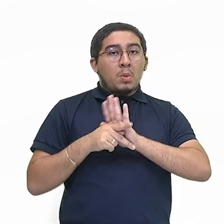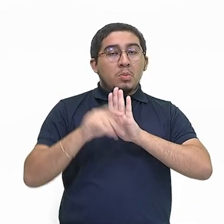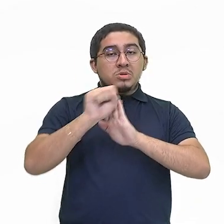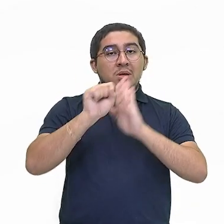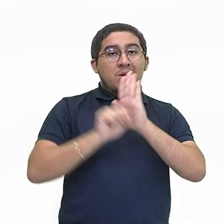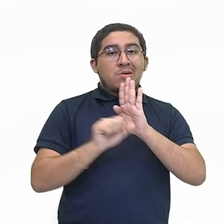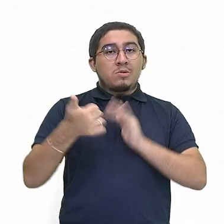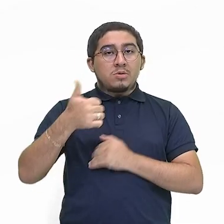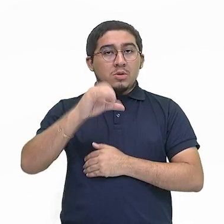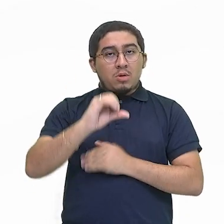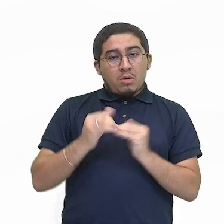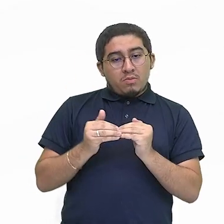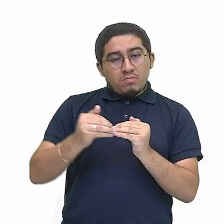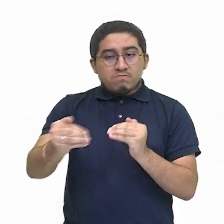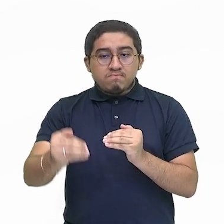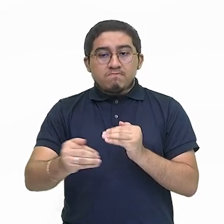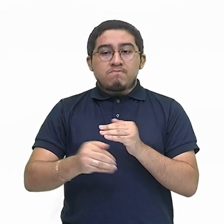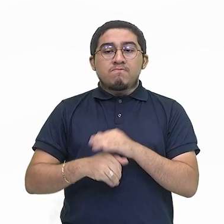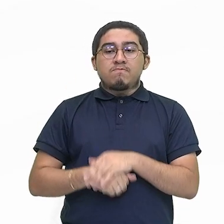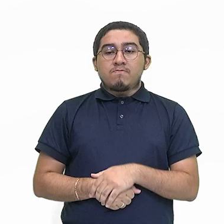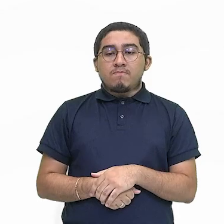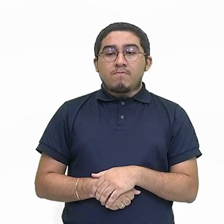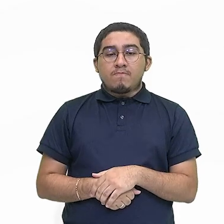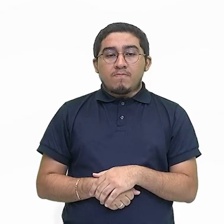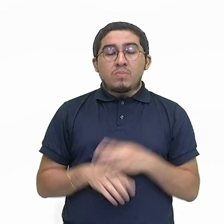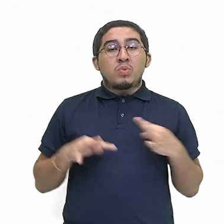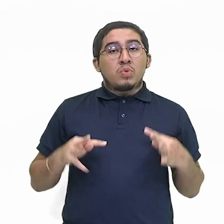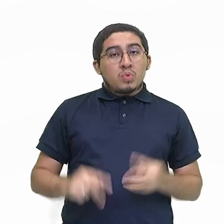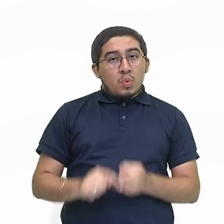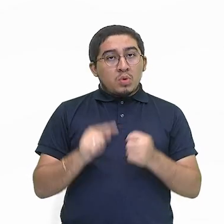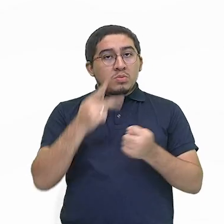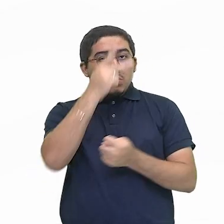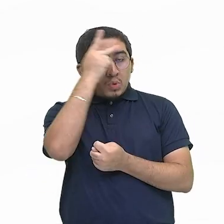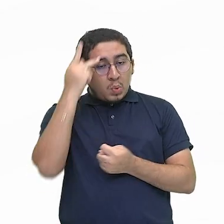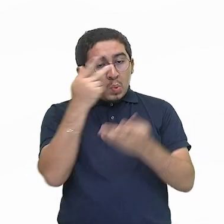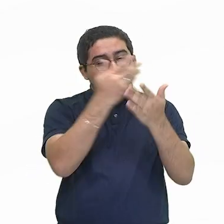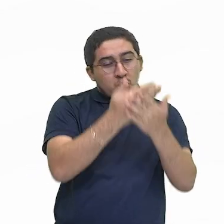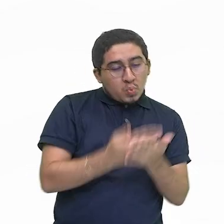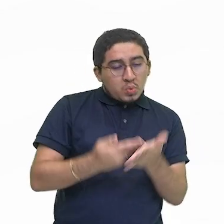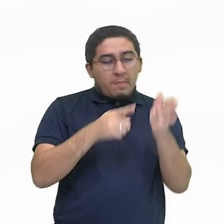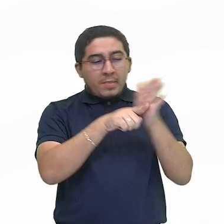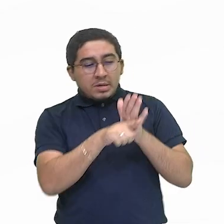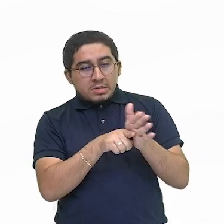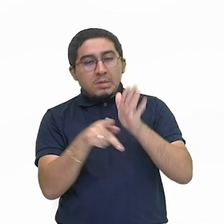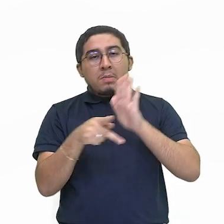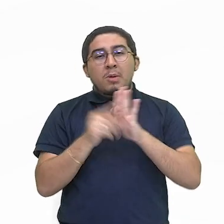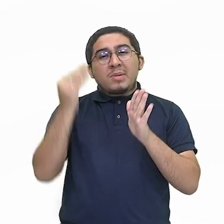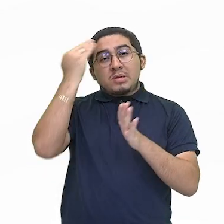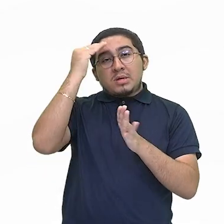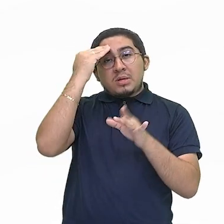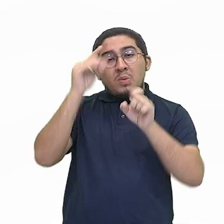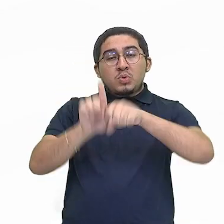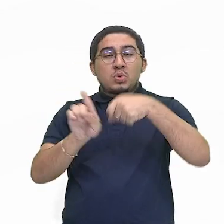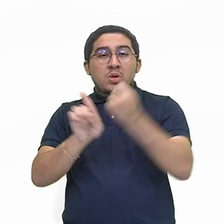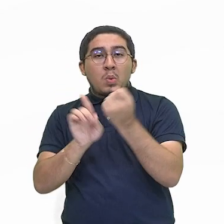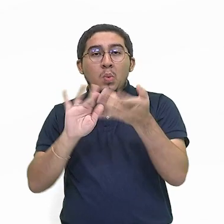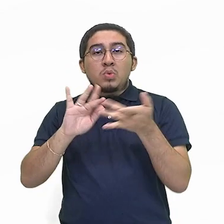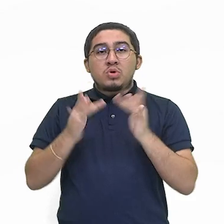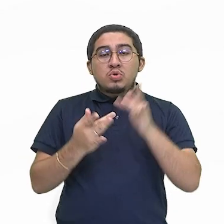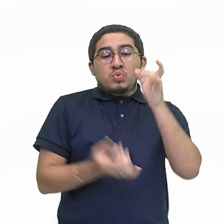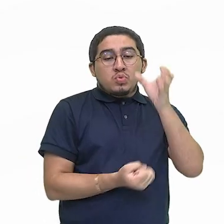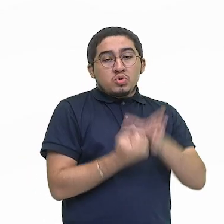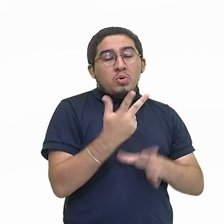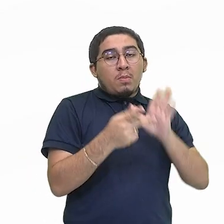os estudiosos e pensadores buscavam interpretar a realidade social surgida no contexto da Revolução Industrial e da